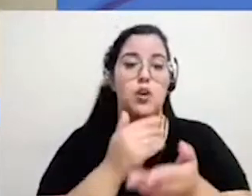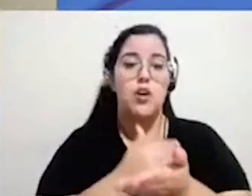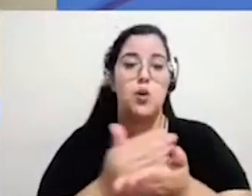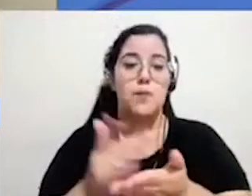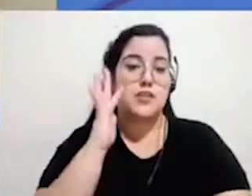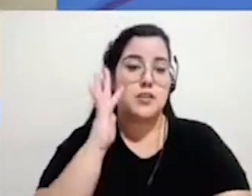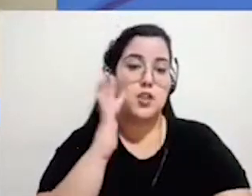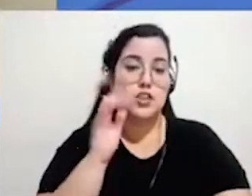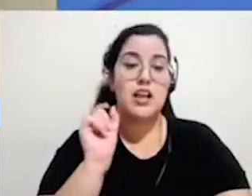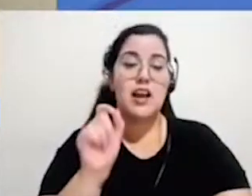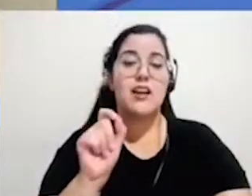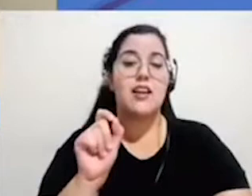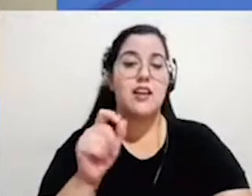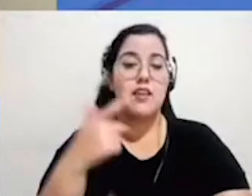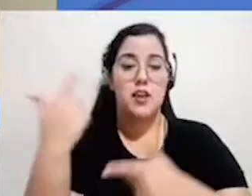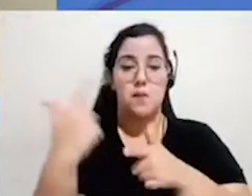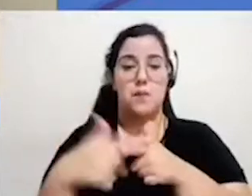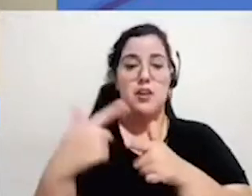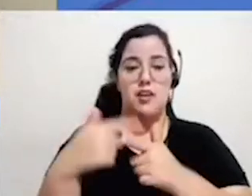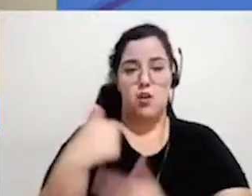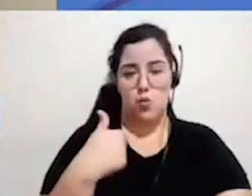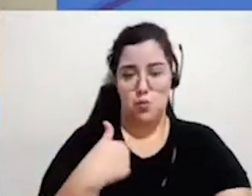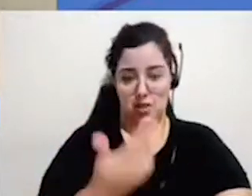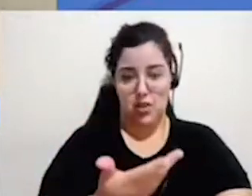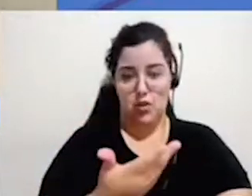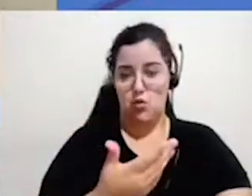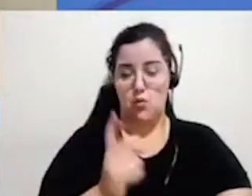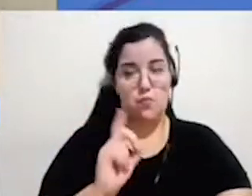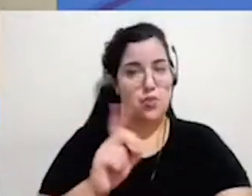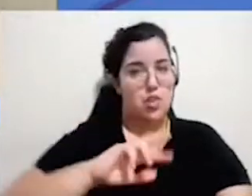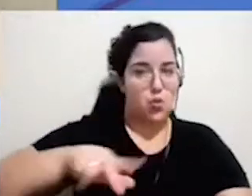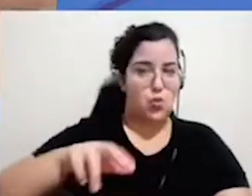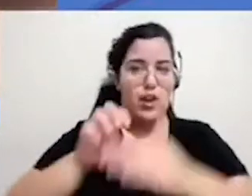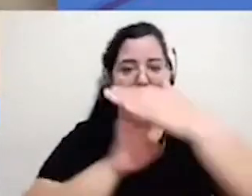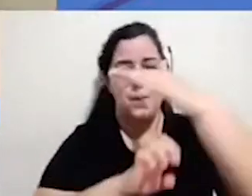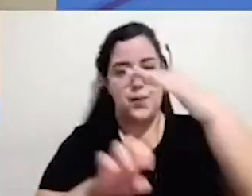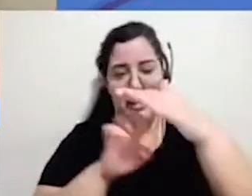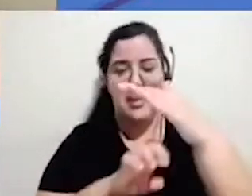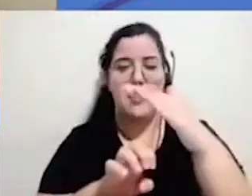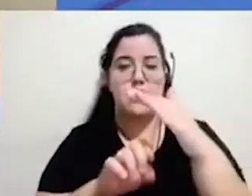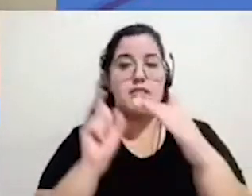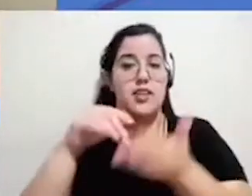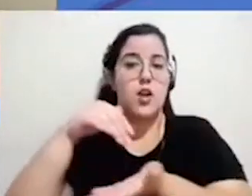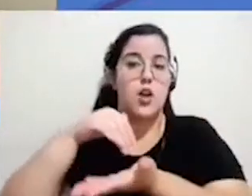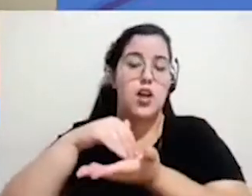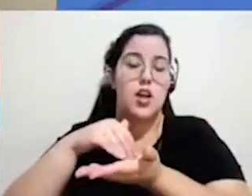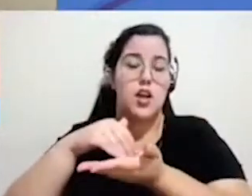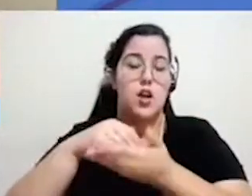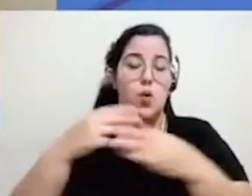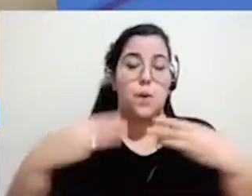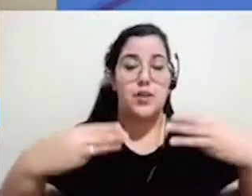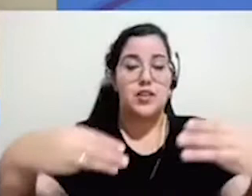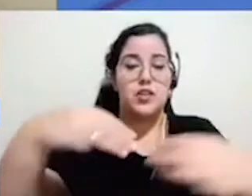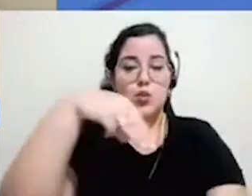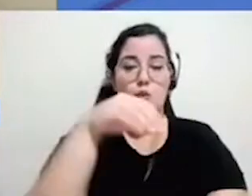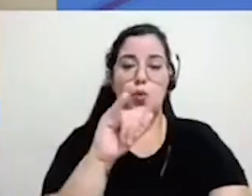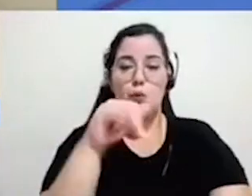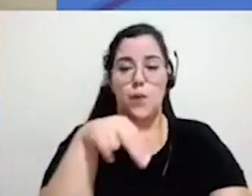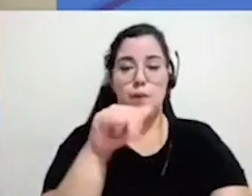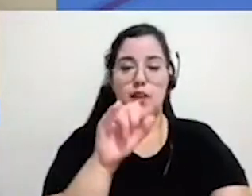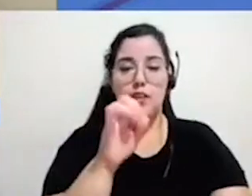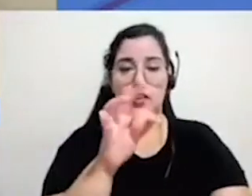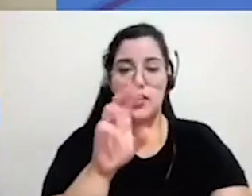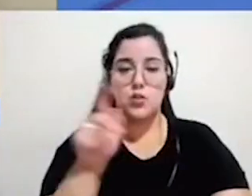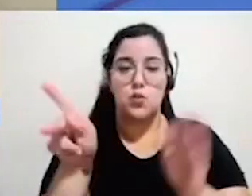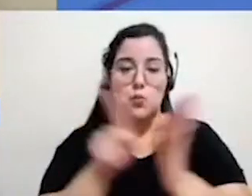vem puxar a minha orelha? Não é a imprensa, não é nada. É o ministro da Economia, que vem aqui e fala, que é isso